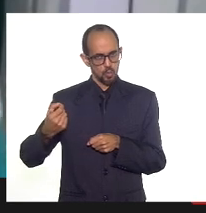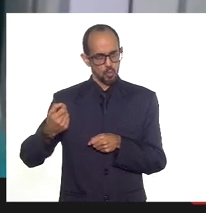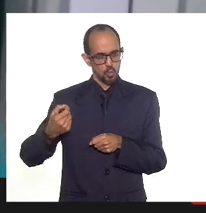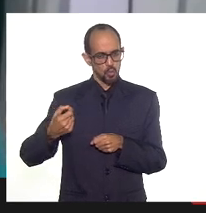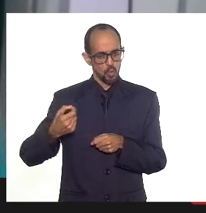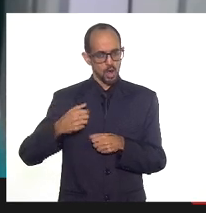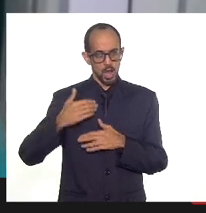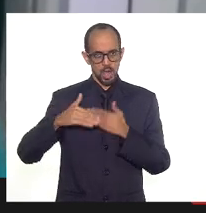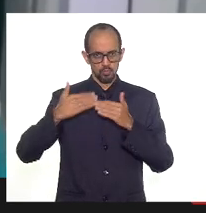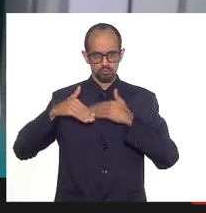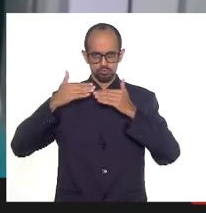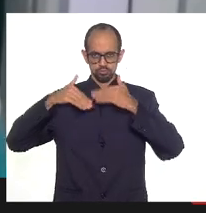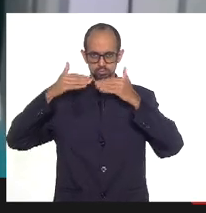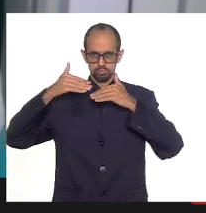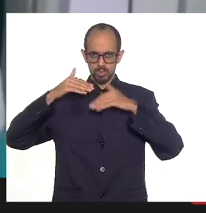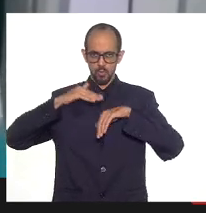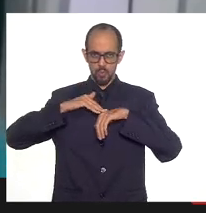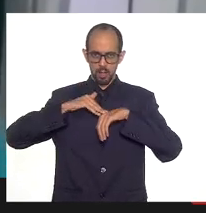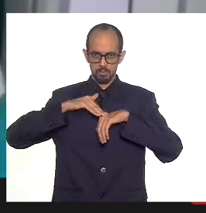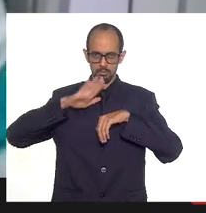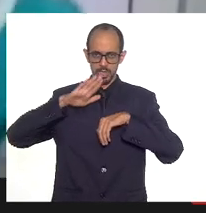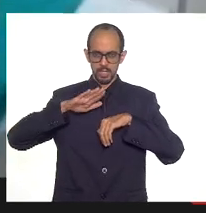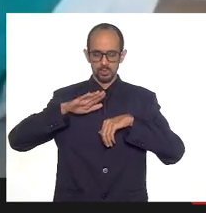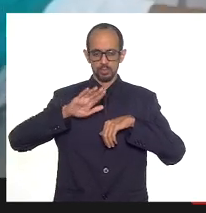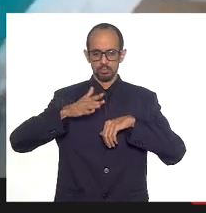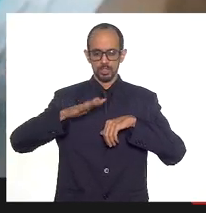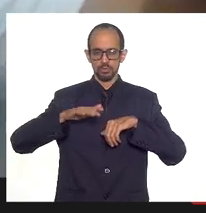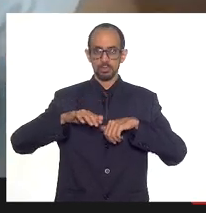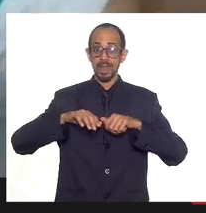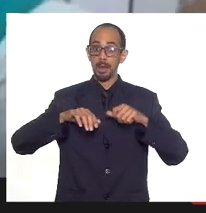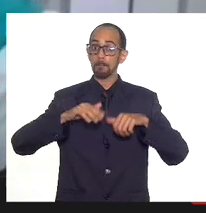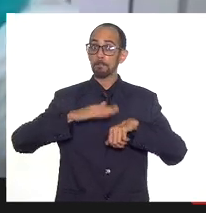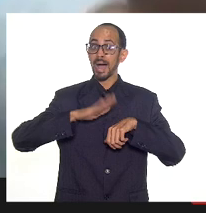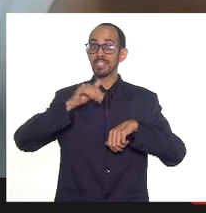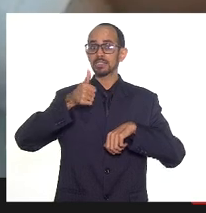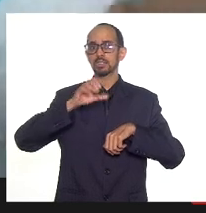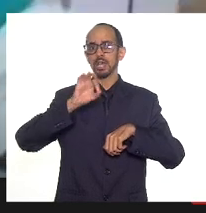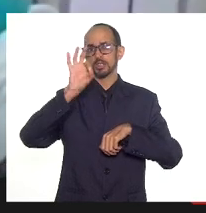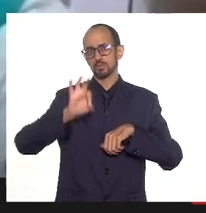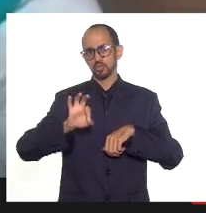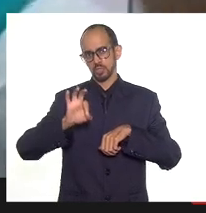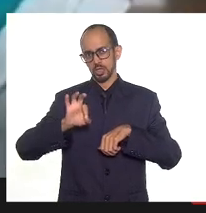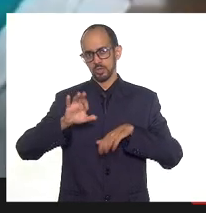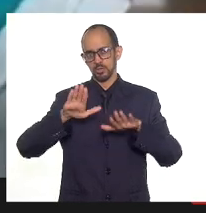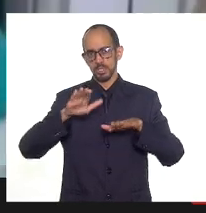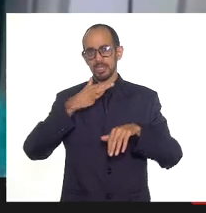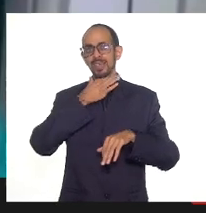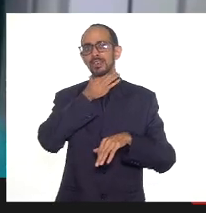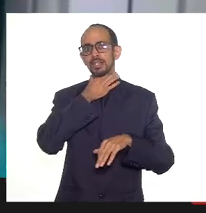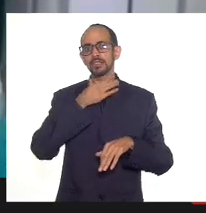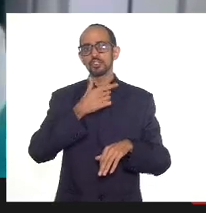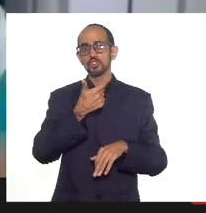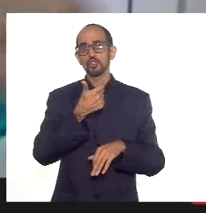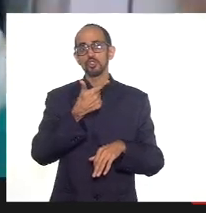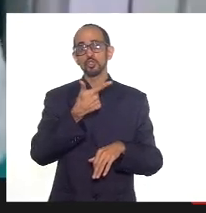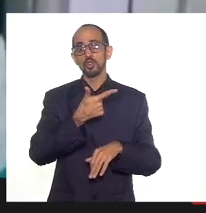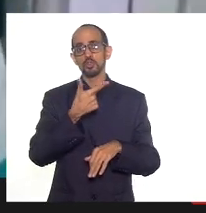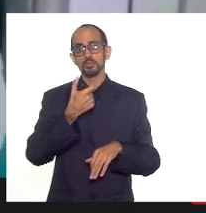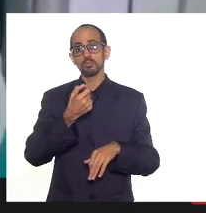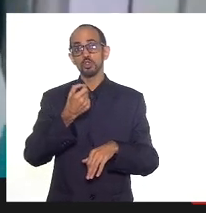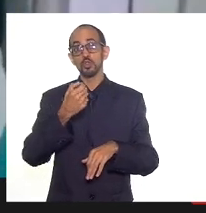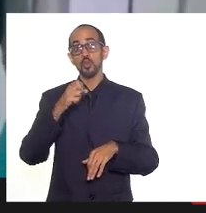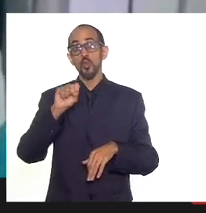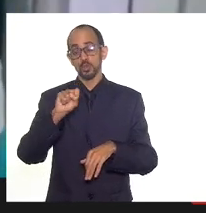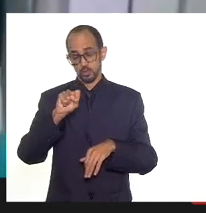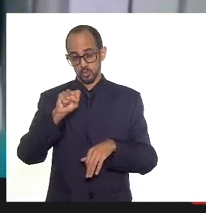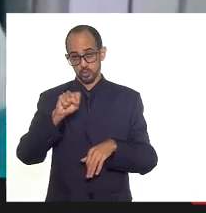de crescimento econômico de 2 dígitos. Mas a crise econômica de 2008, a crise econômica internacional, de grandes